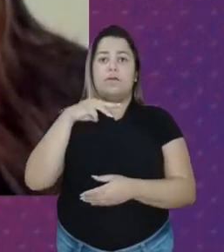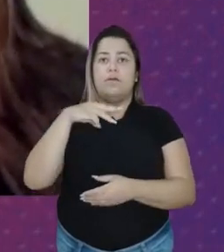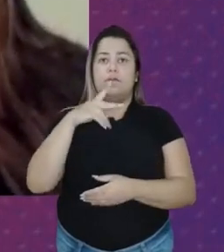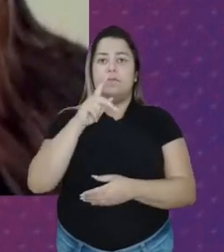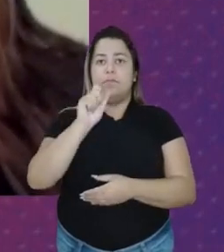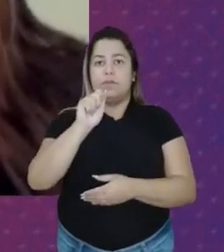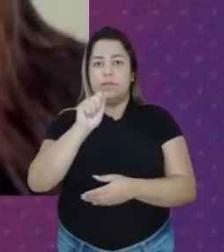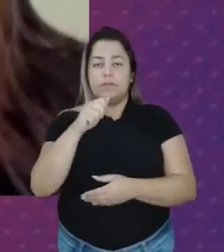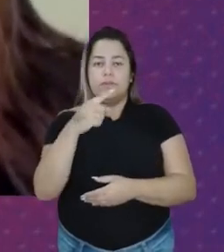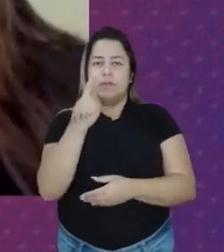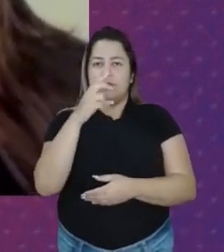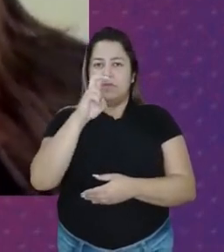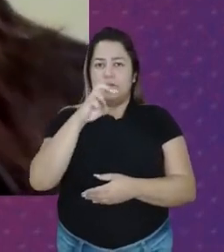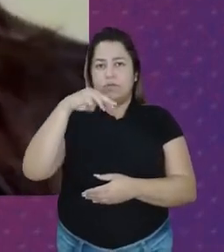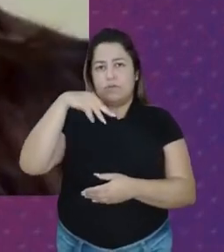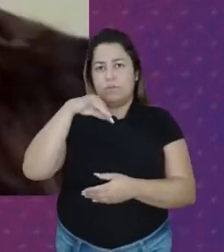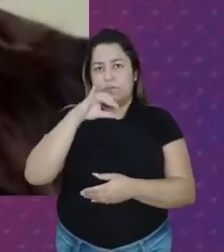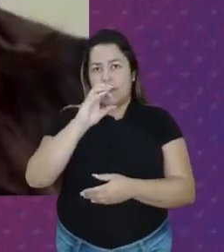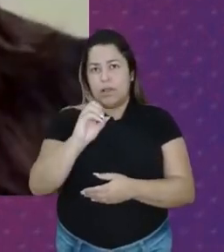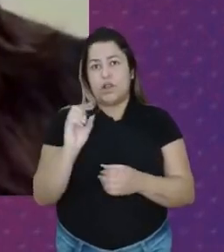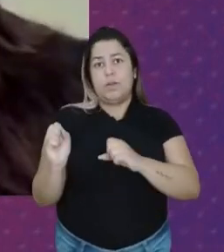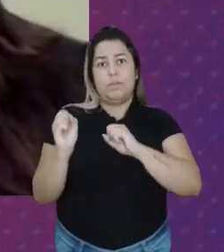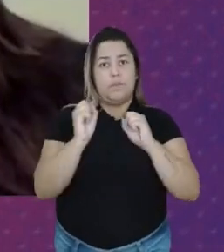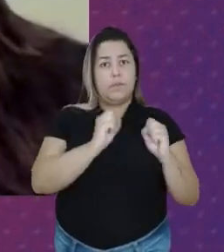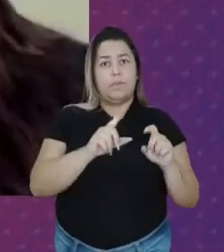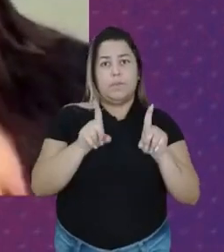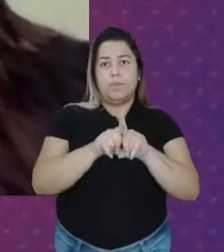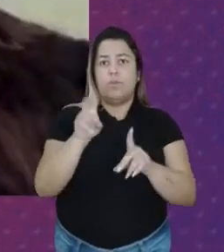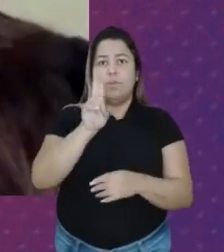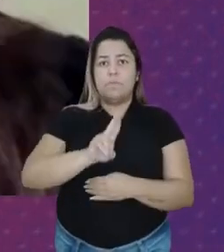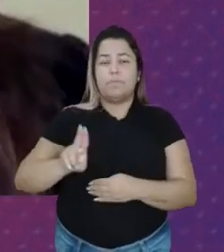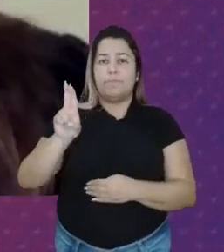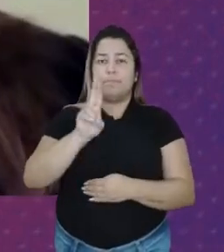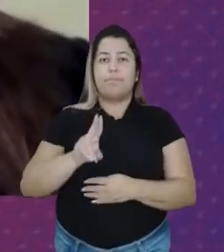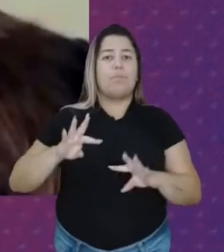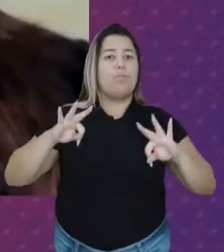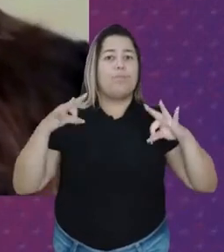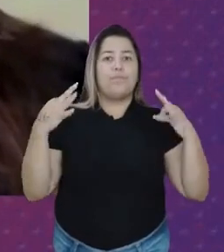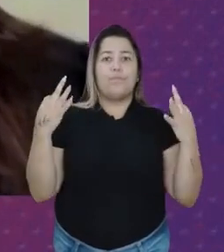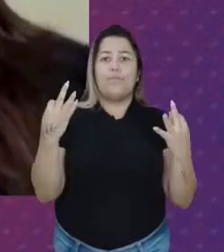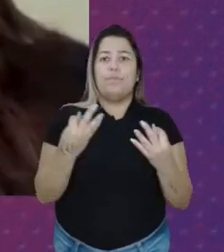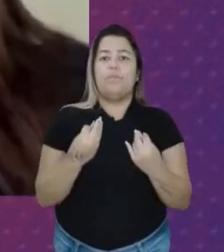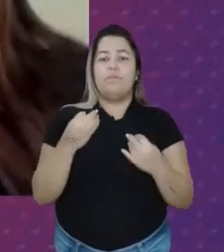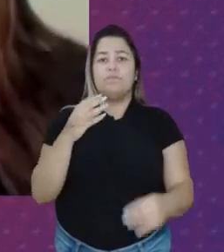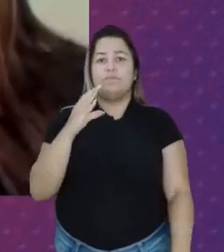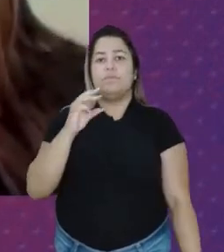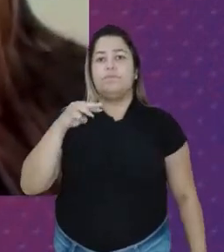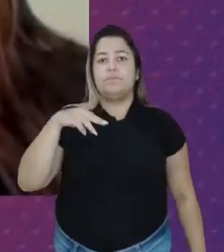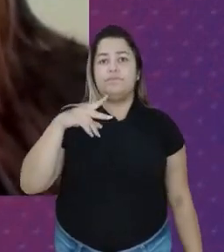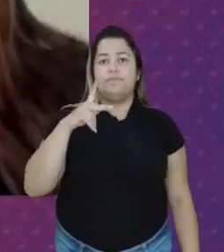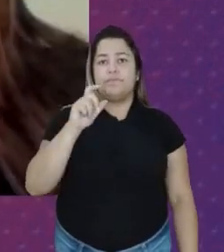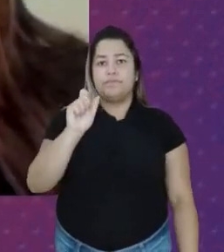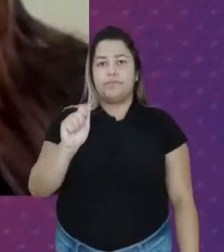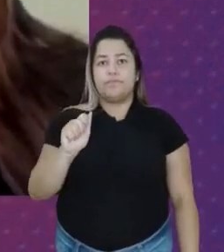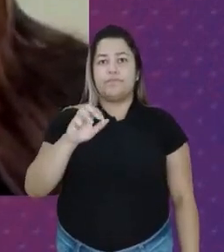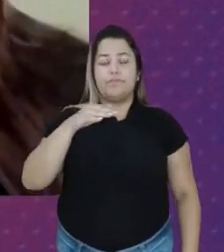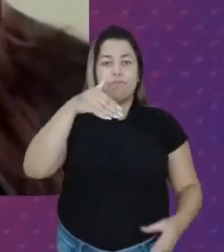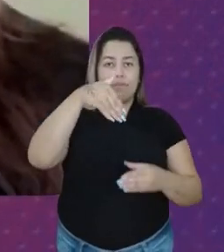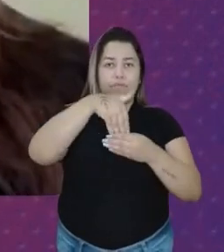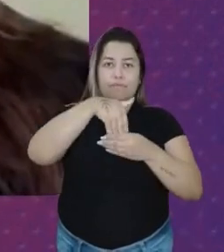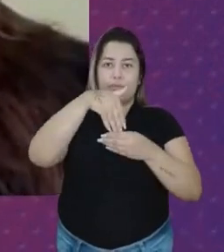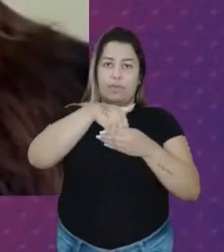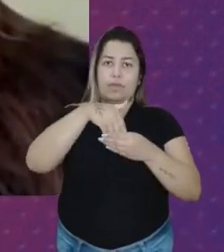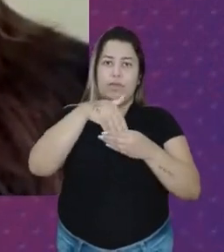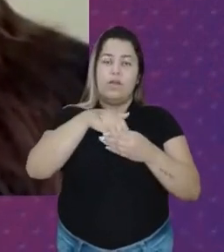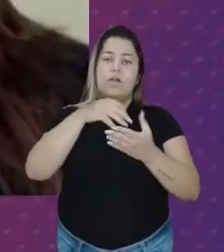de maio, ele também pode ser utilizado durante toda a campanha eleitoral. E como é que ele funciona, né? Vocês